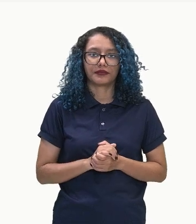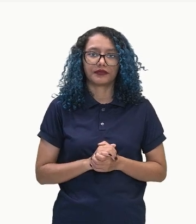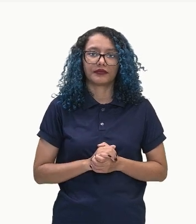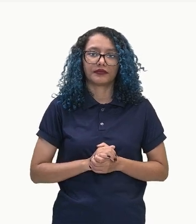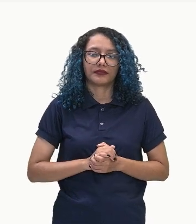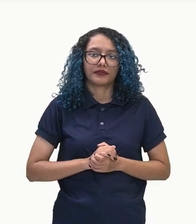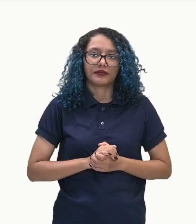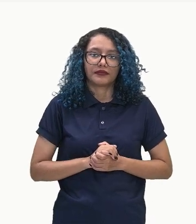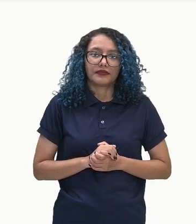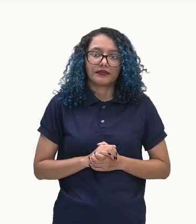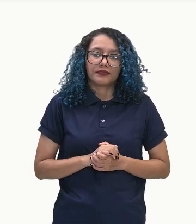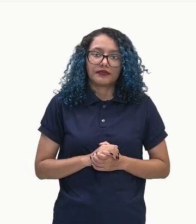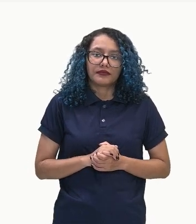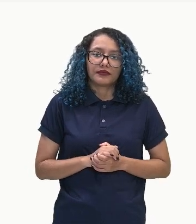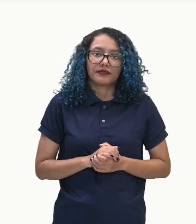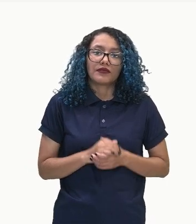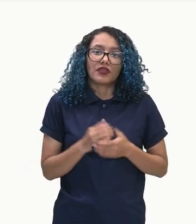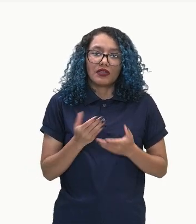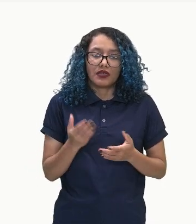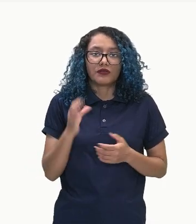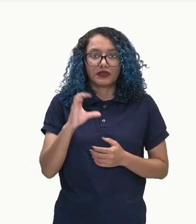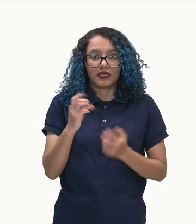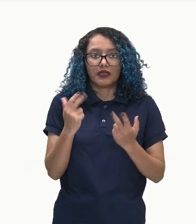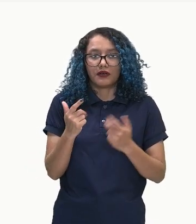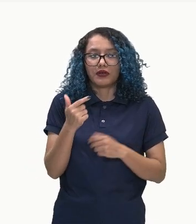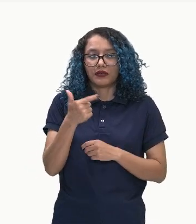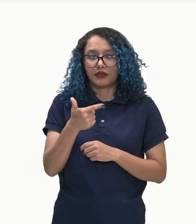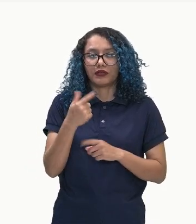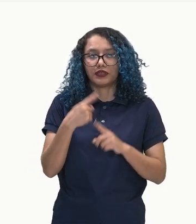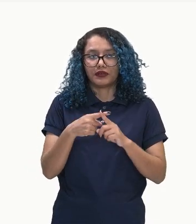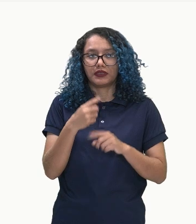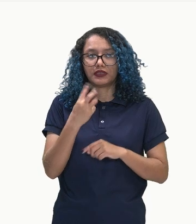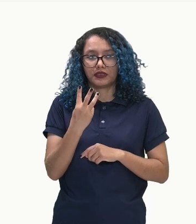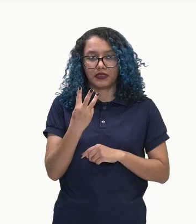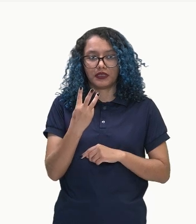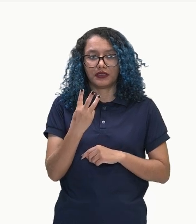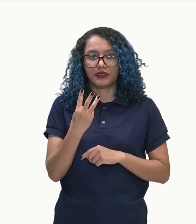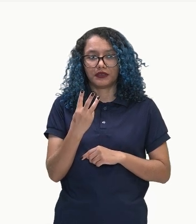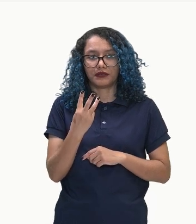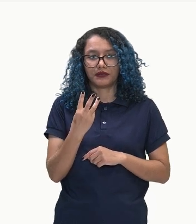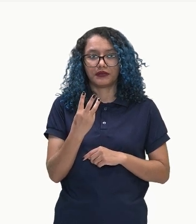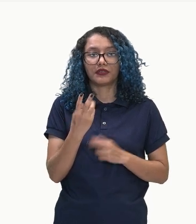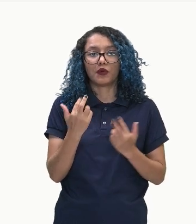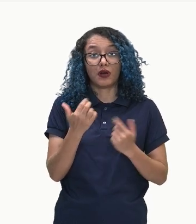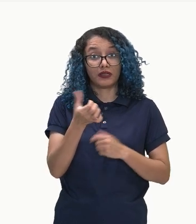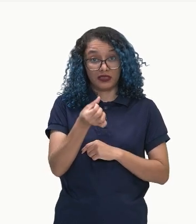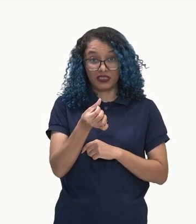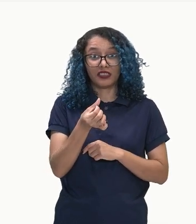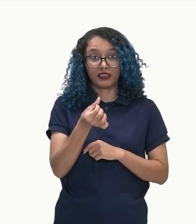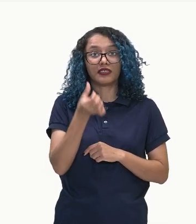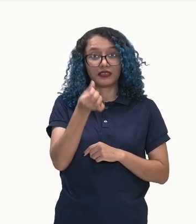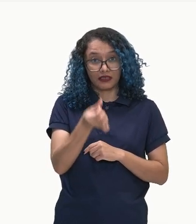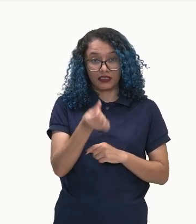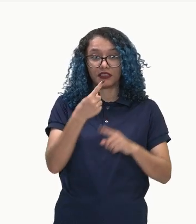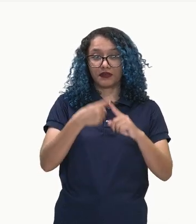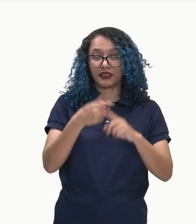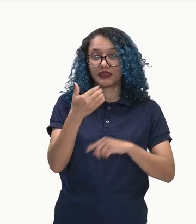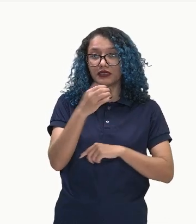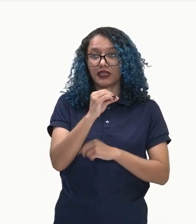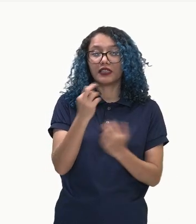Então nós podemos dizer que o comprimento é igual 2 vezes 3, 2 vezes 3 é 6, né? 6 vezes